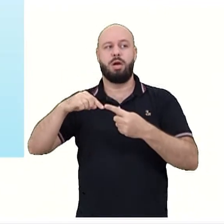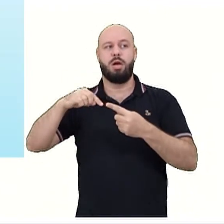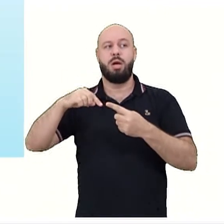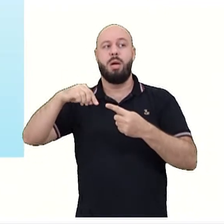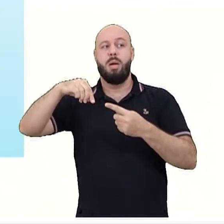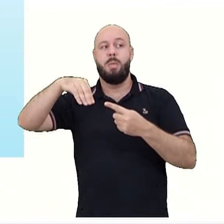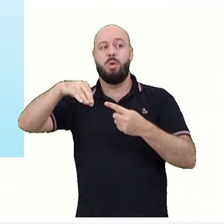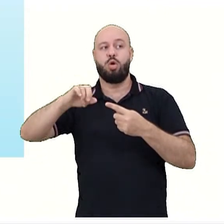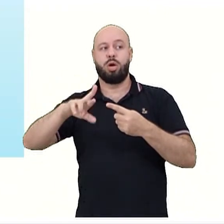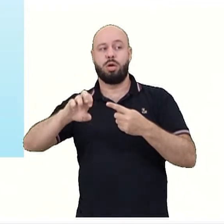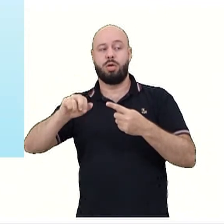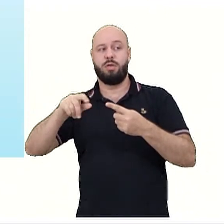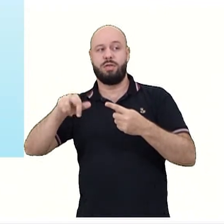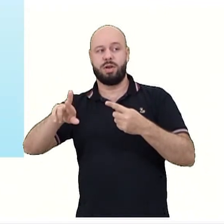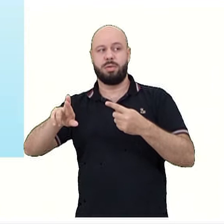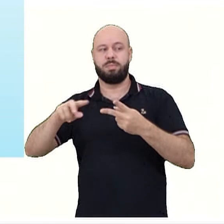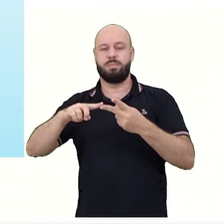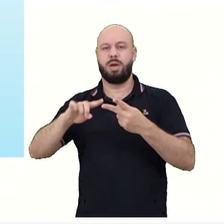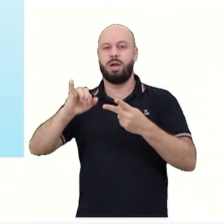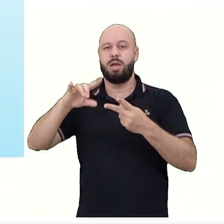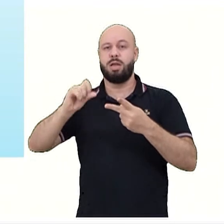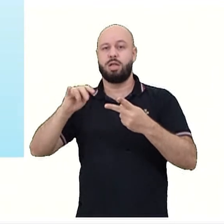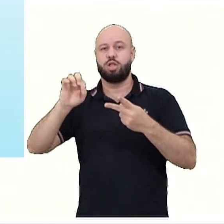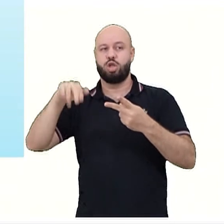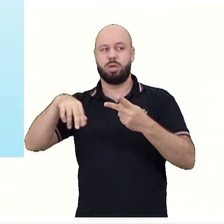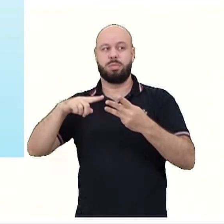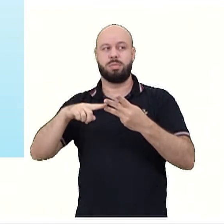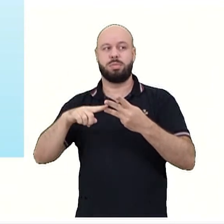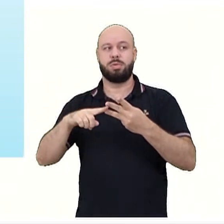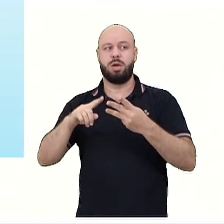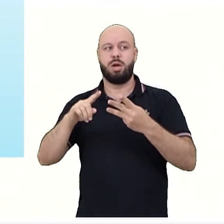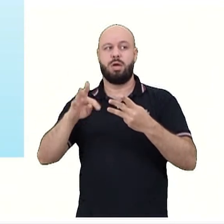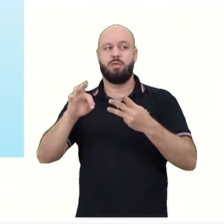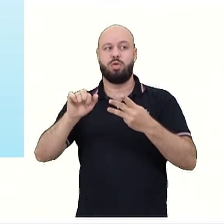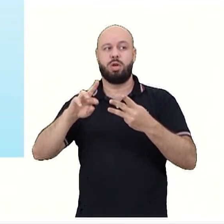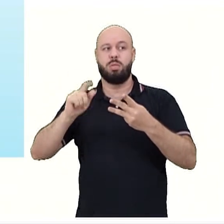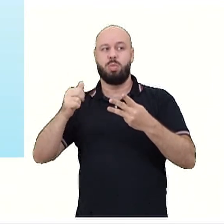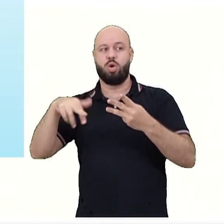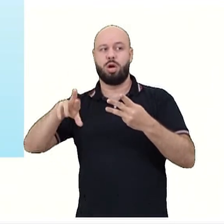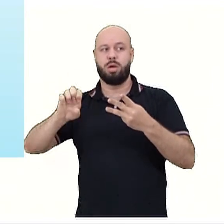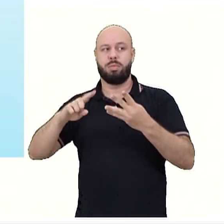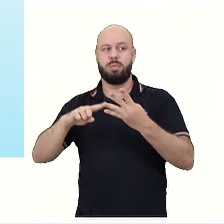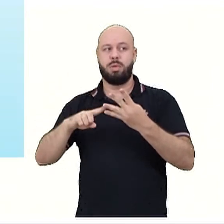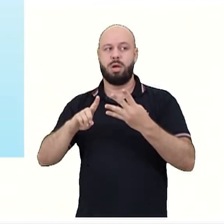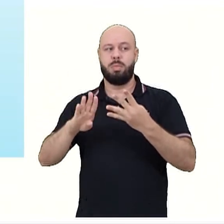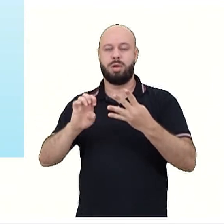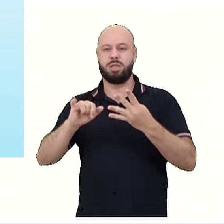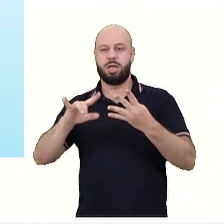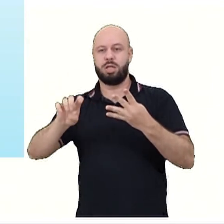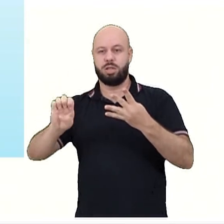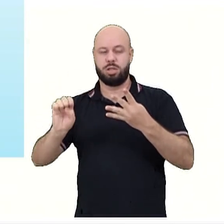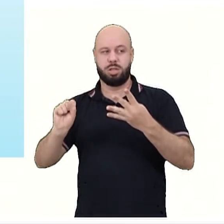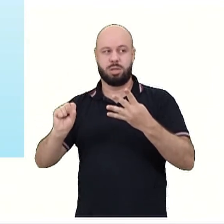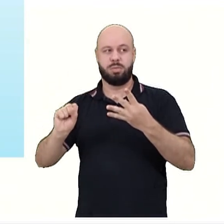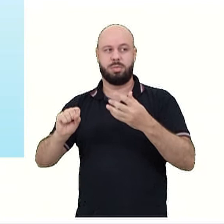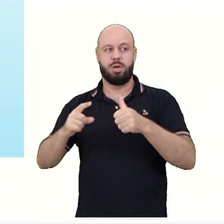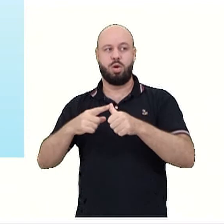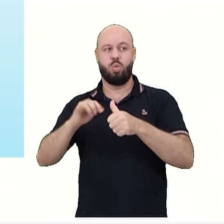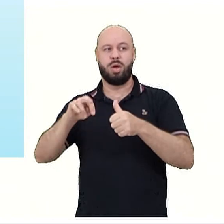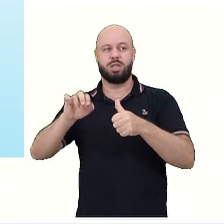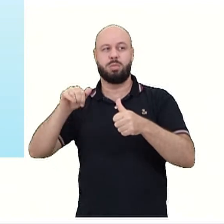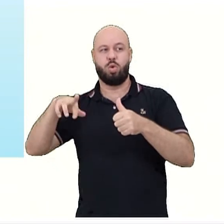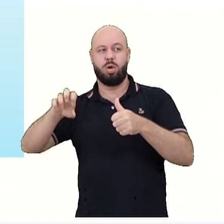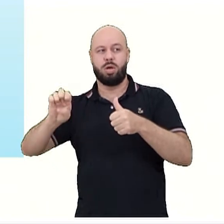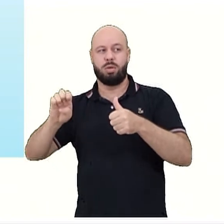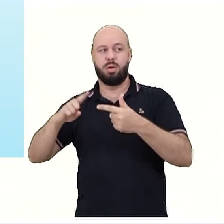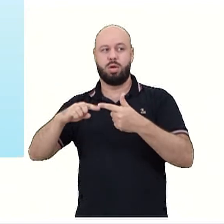e, né? Moreover, in addition, furthermore, besides, what's